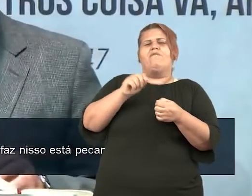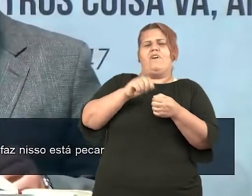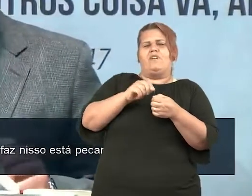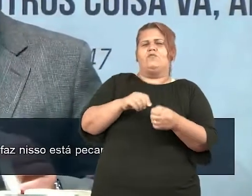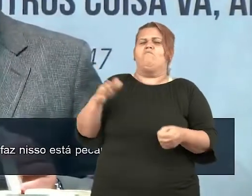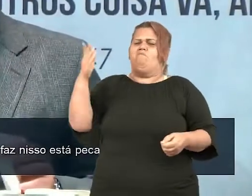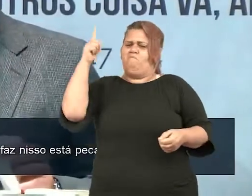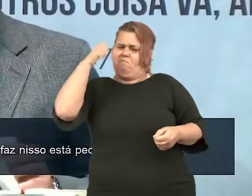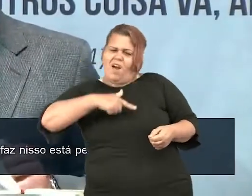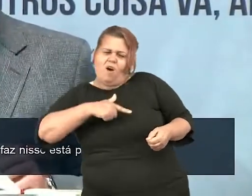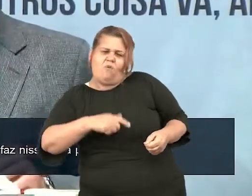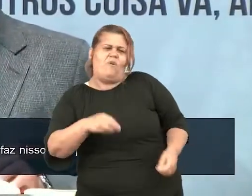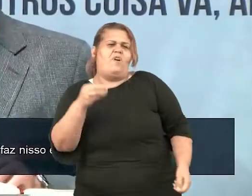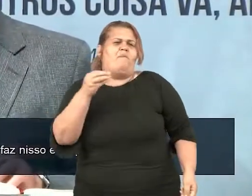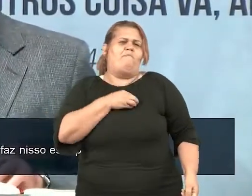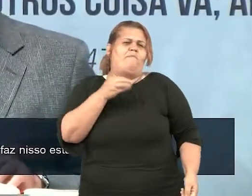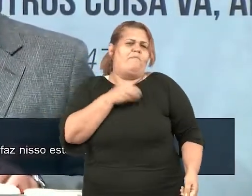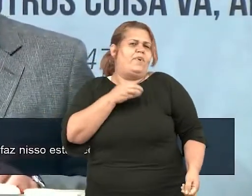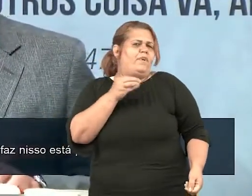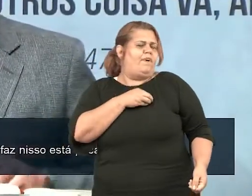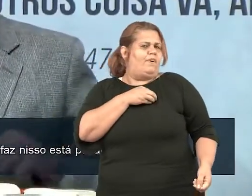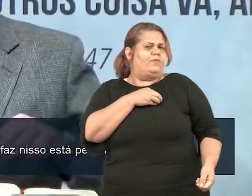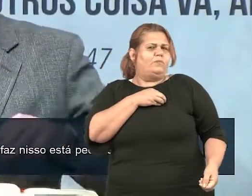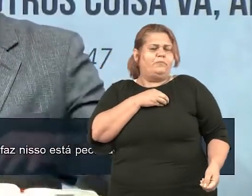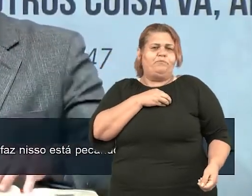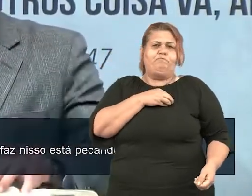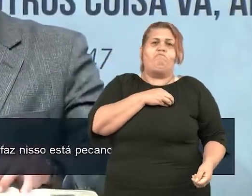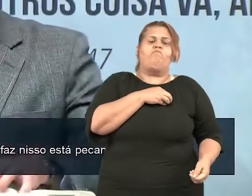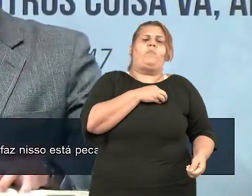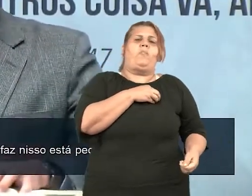está pecando.